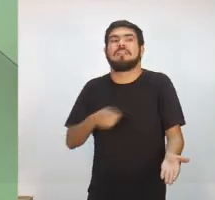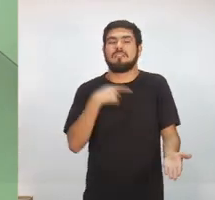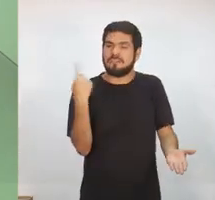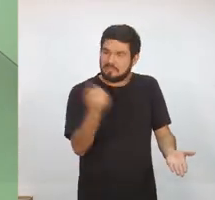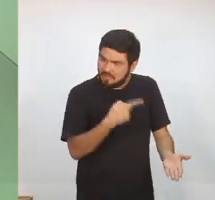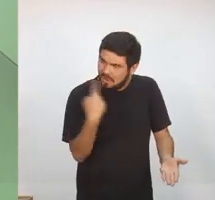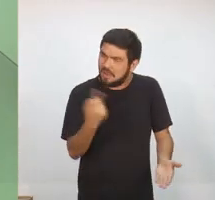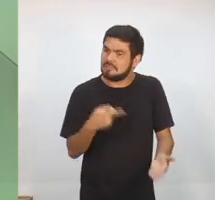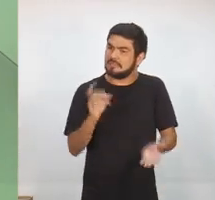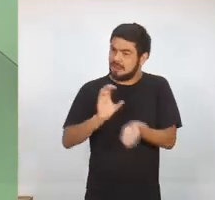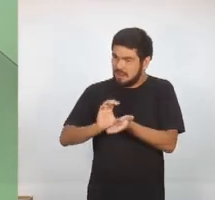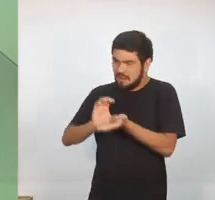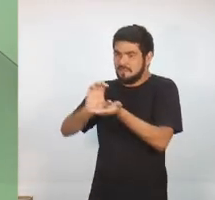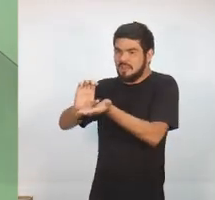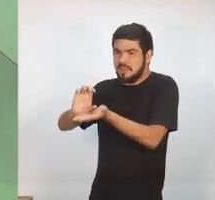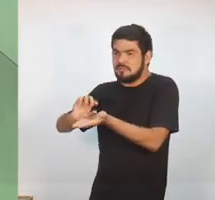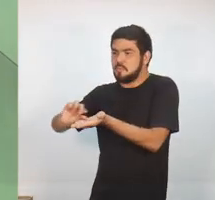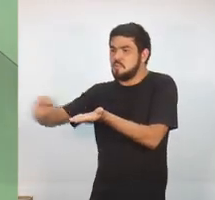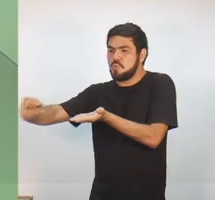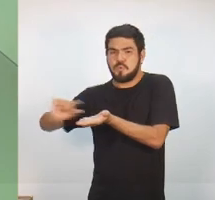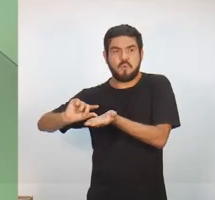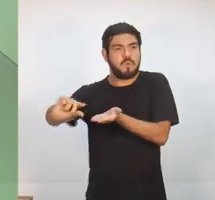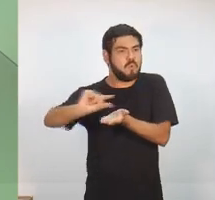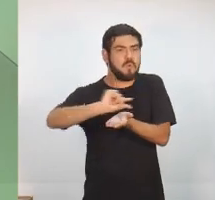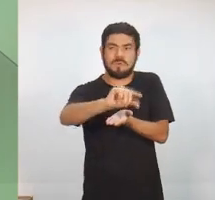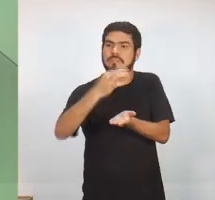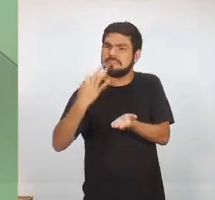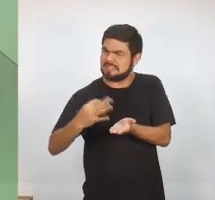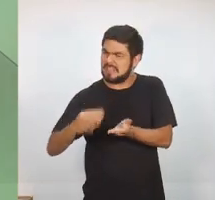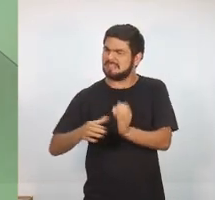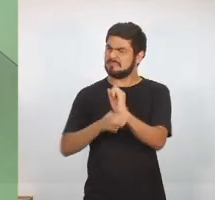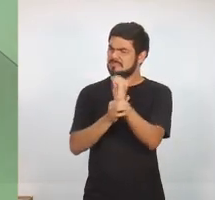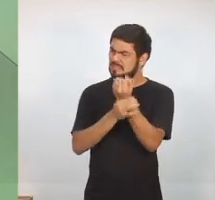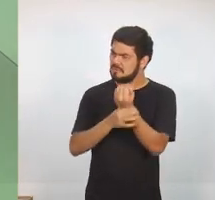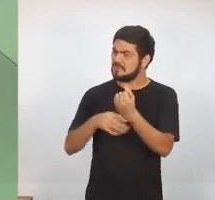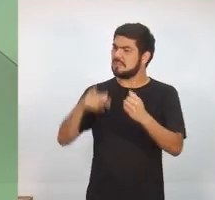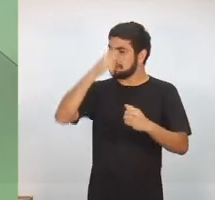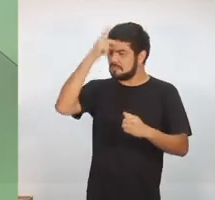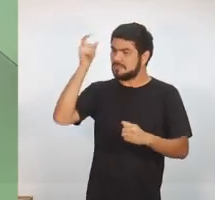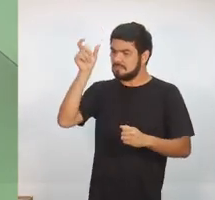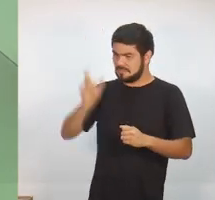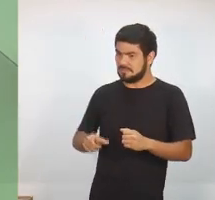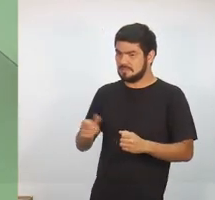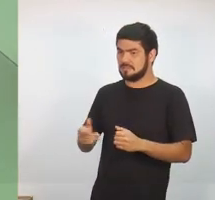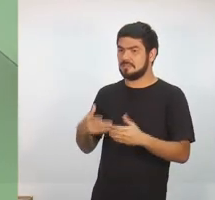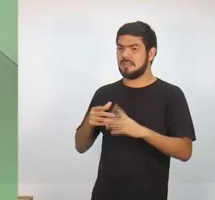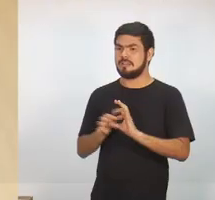aplicar corretamente esses recursos para garantir mais segurança para o cidadão que está aqui fora.